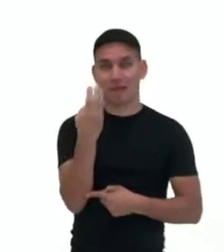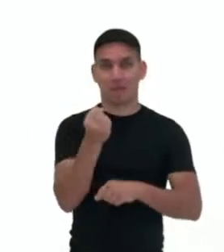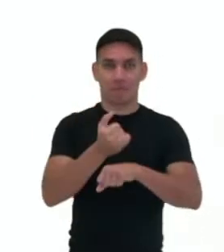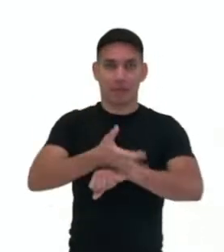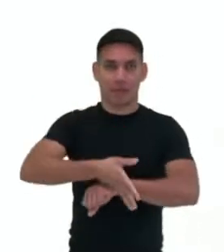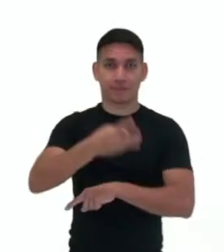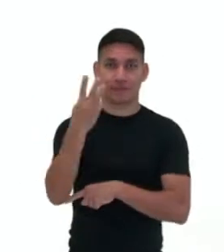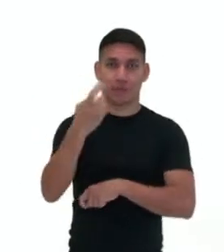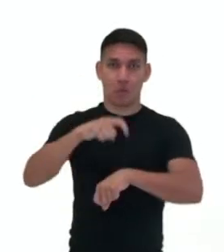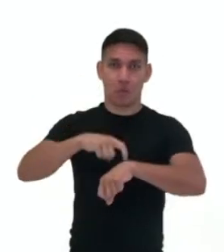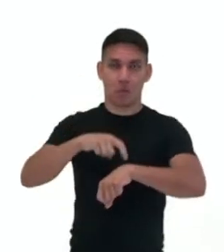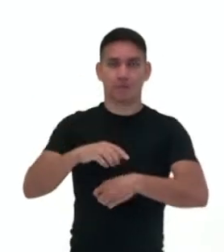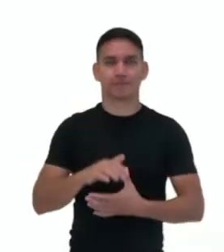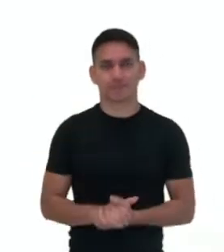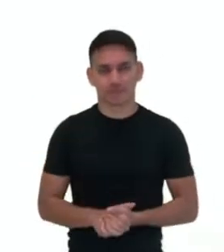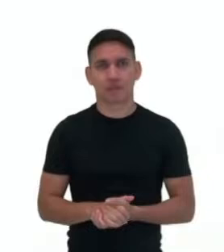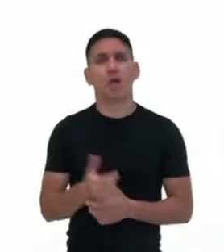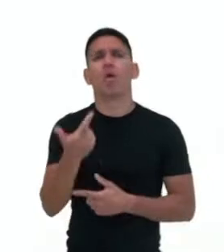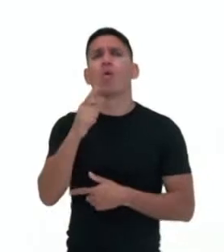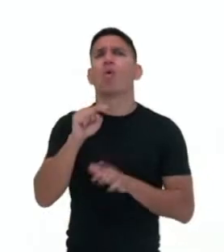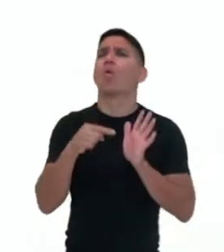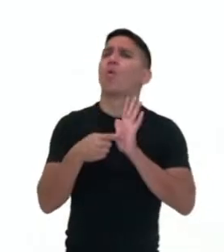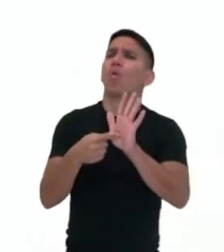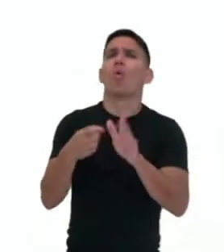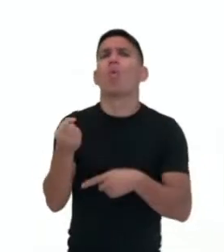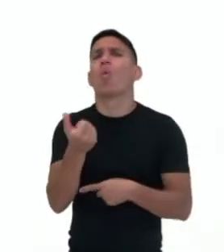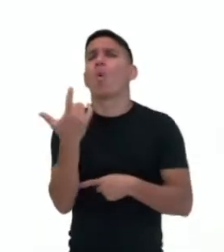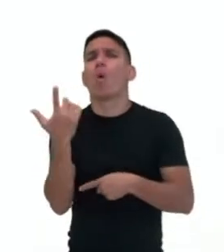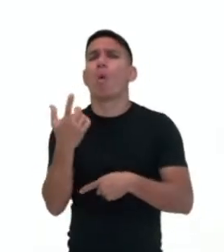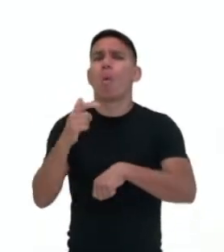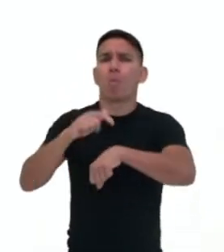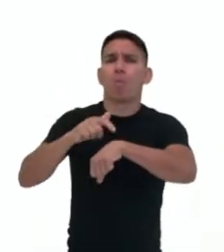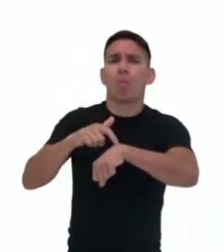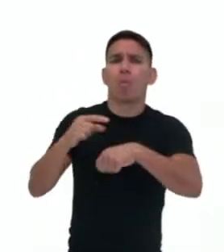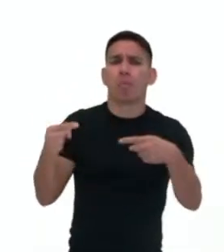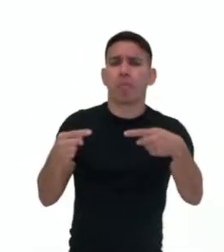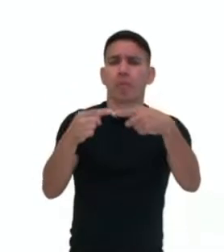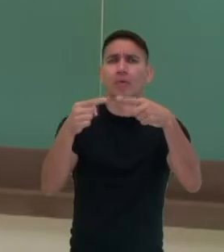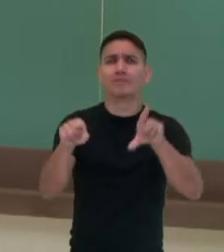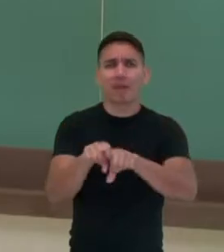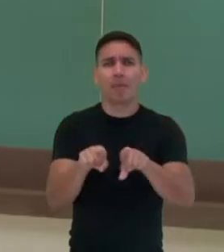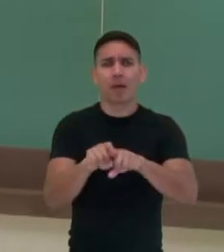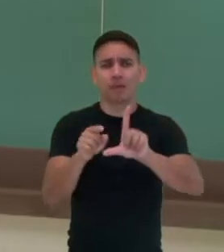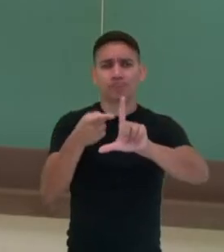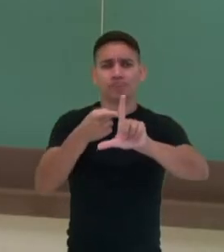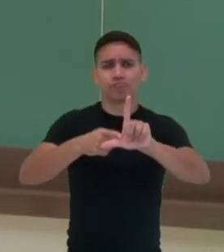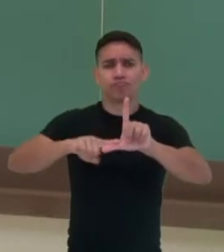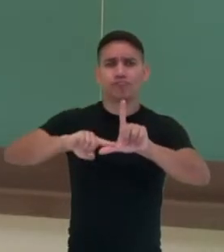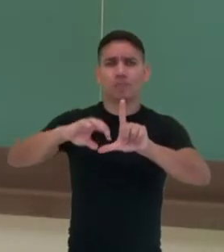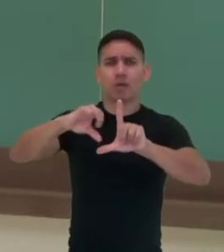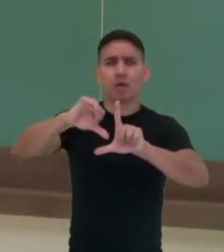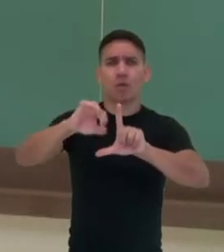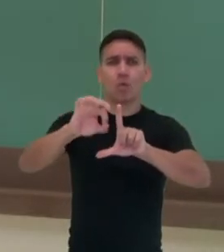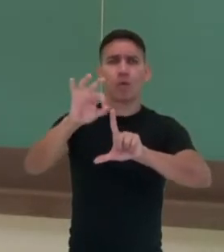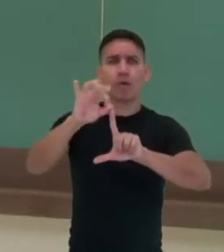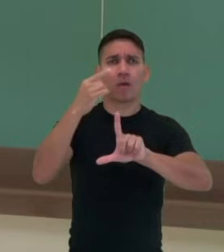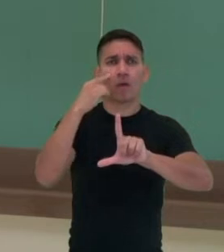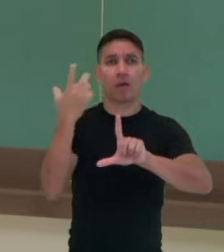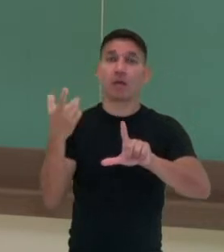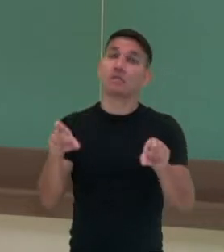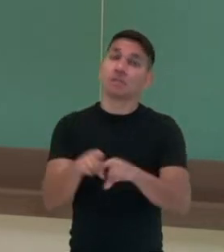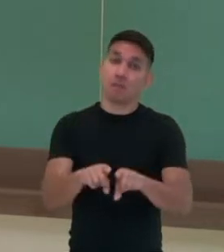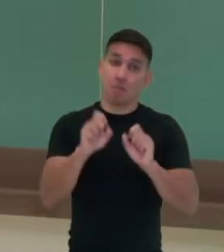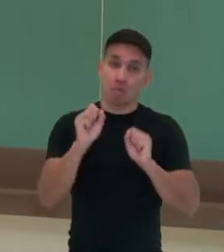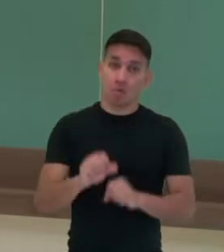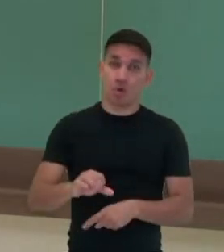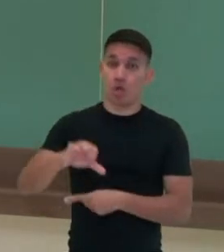de 90 graus. Indique outra hora em que os ponteiros, né, de um relógio formam um ângulo reto. Então, ele pode formar um ângulo reto também quando for